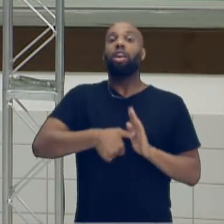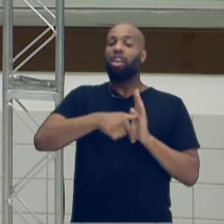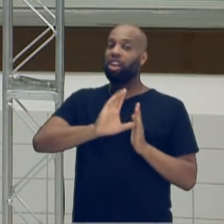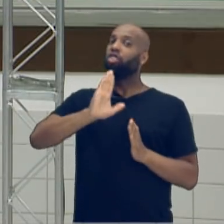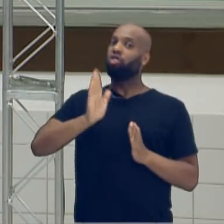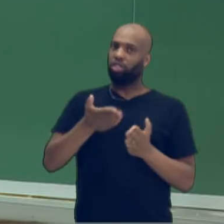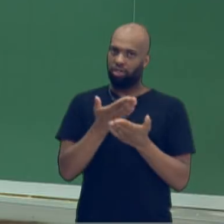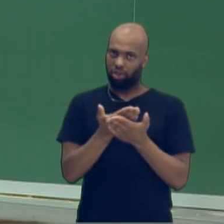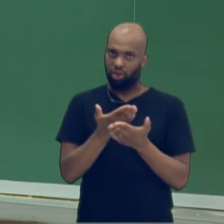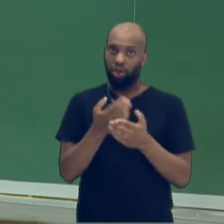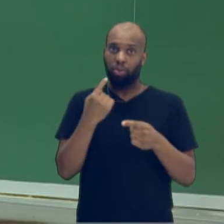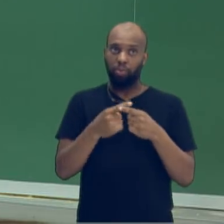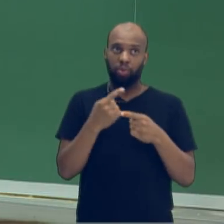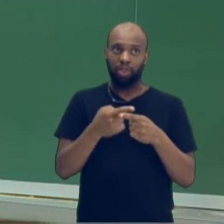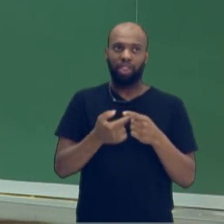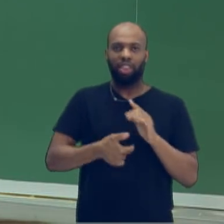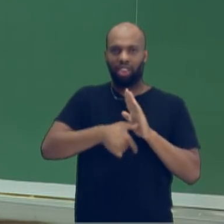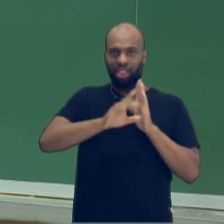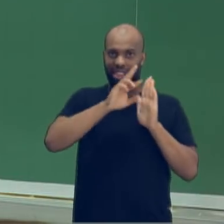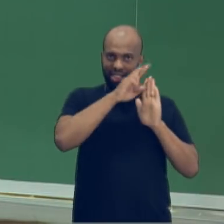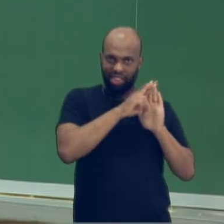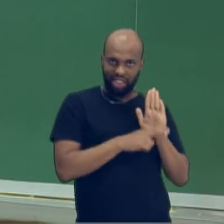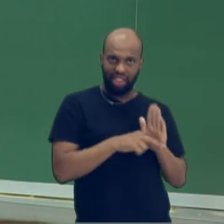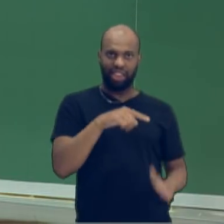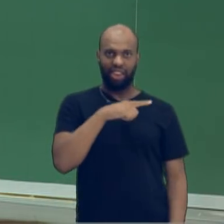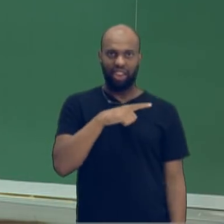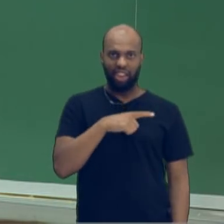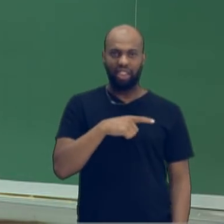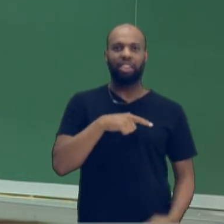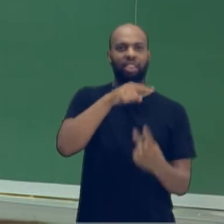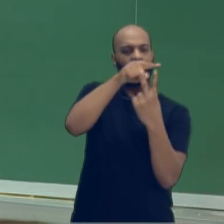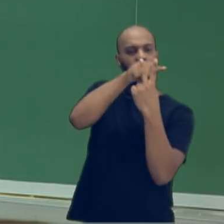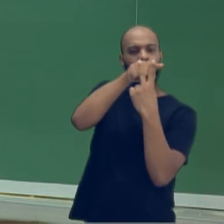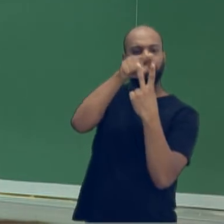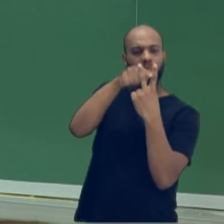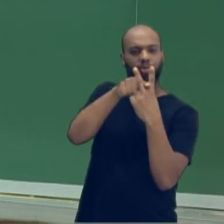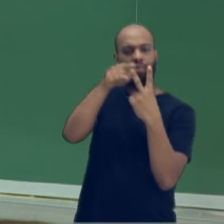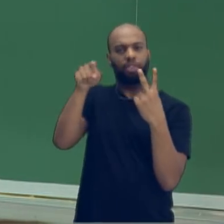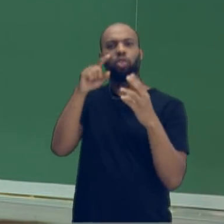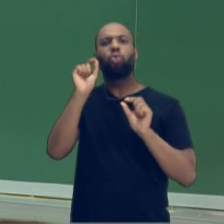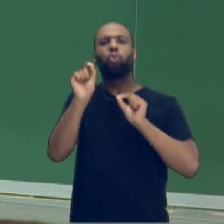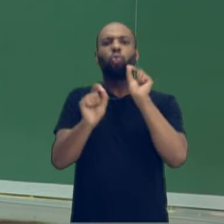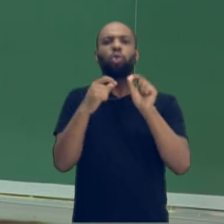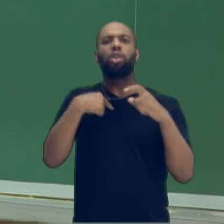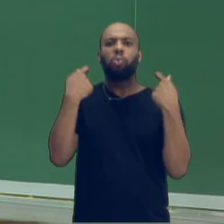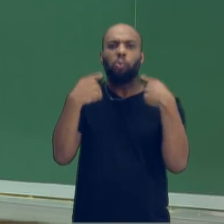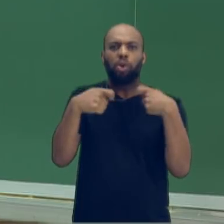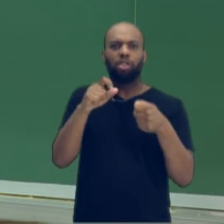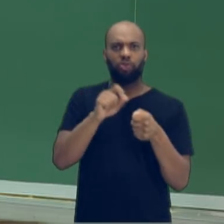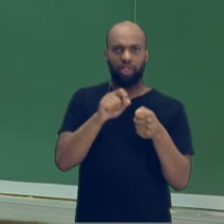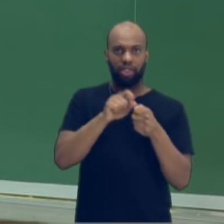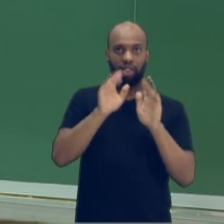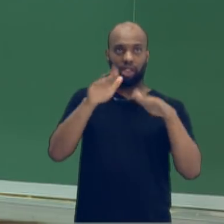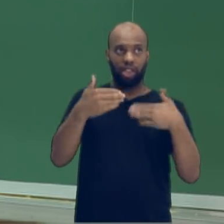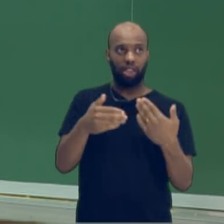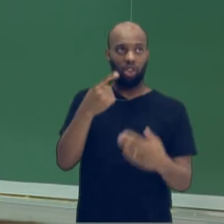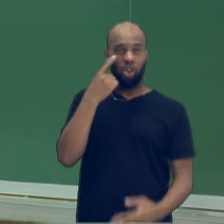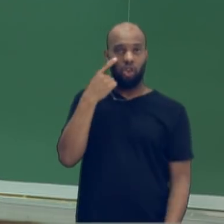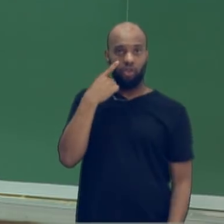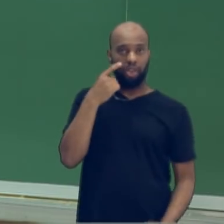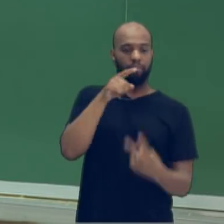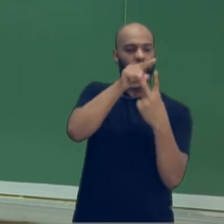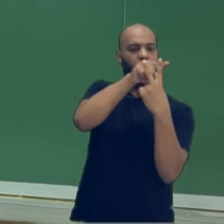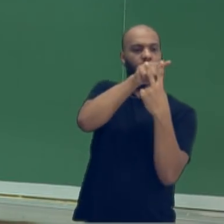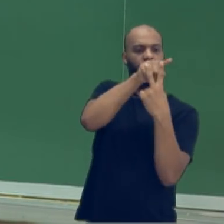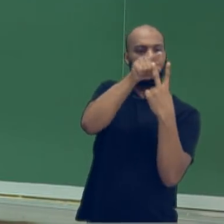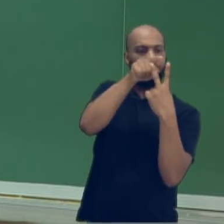ver na regra anterior, né? Conforme as propriedades de radiciação, o que eu preciso fazer? O 5 ele vai aparecer lá dentro